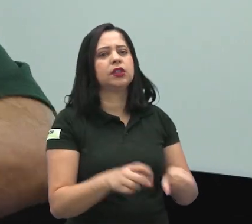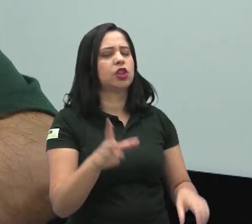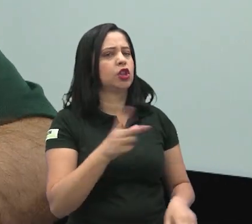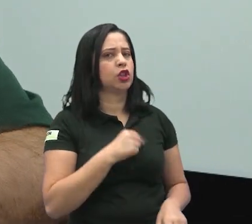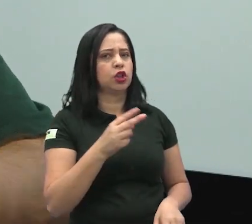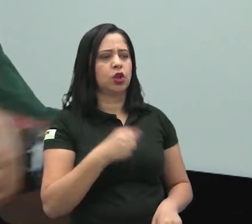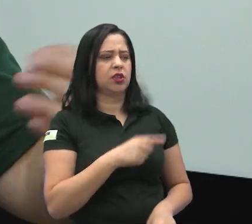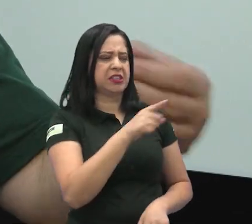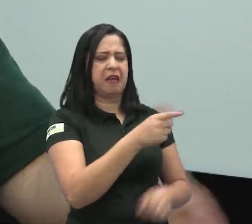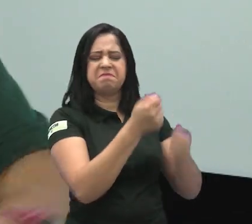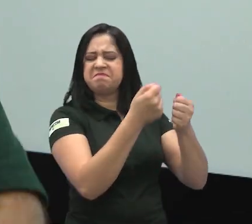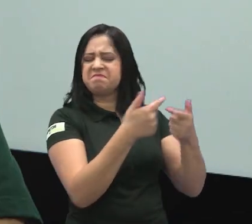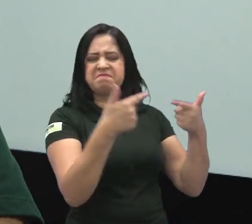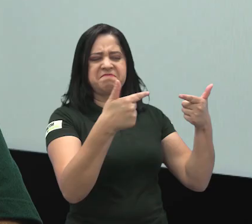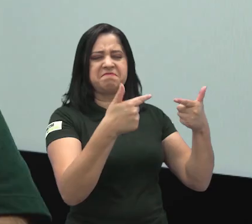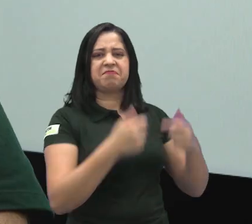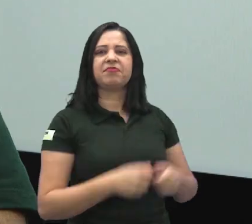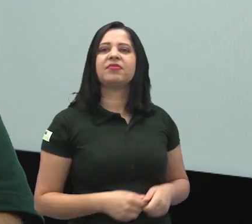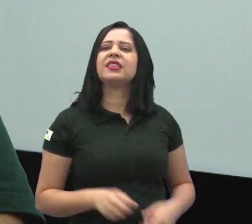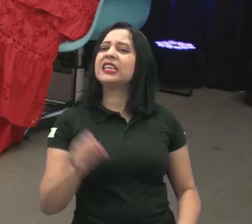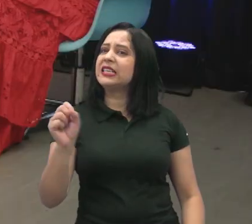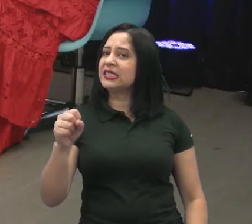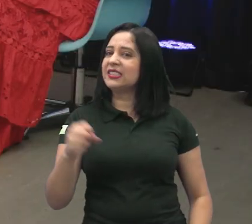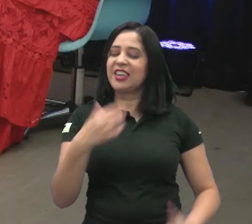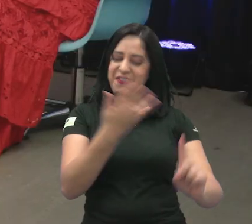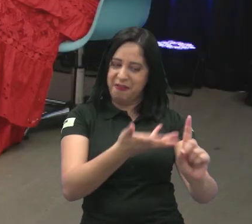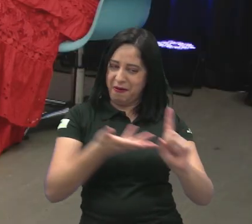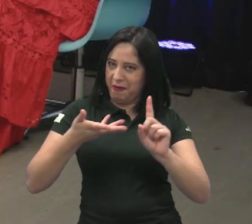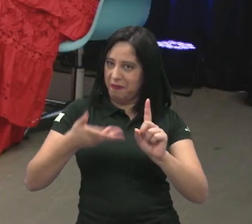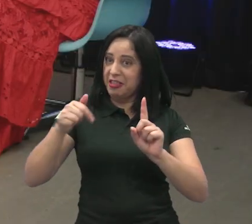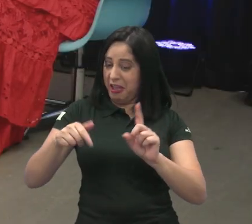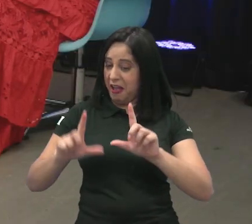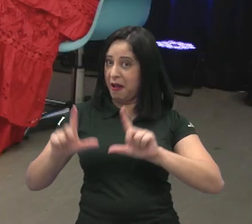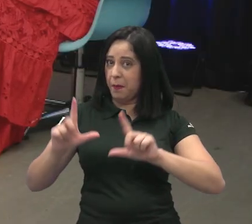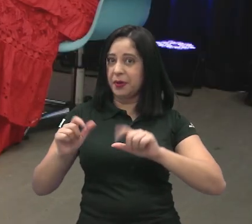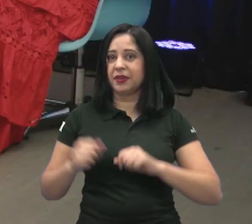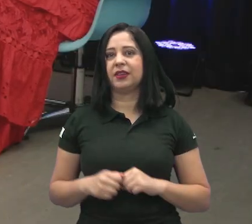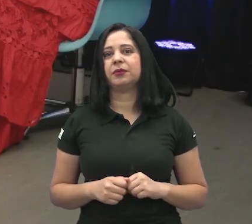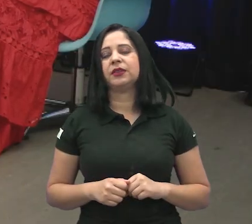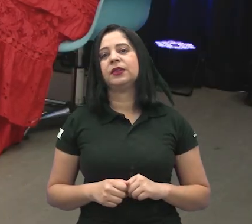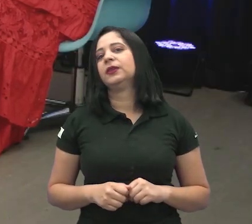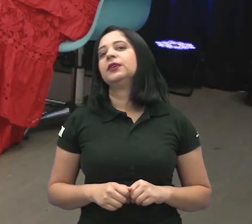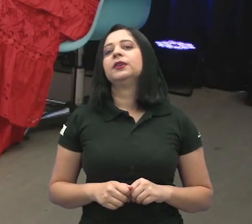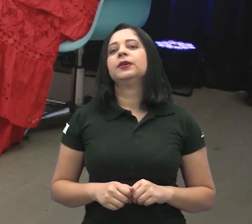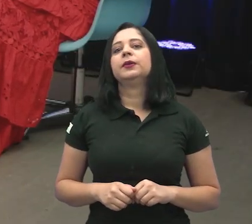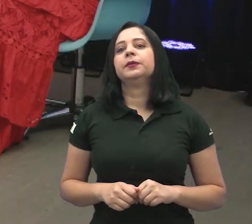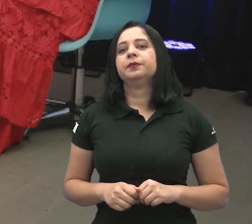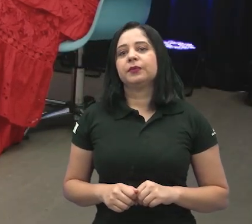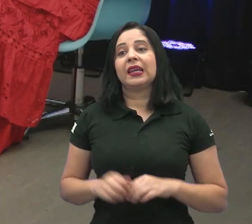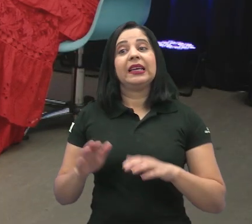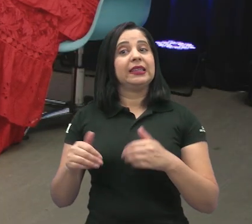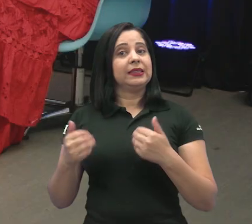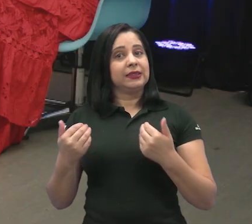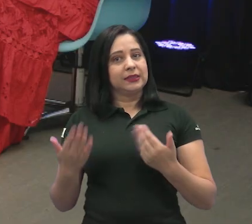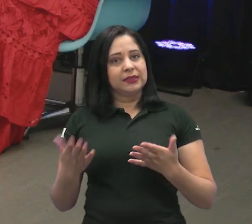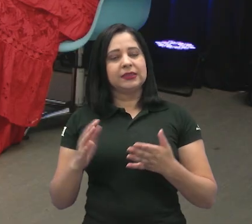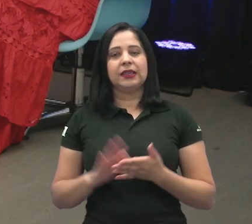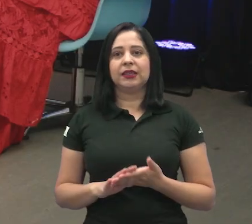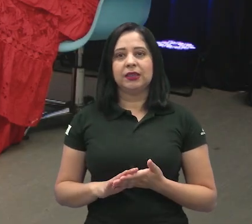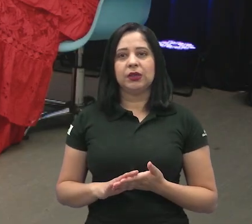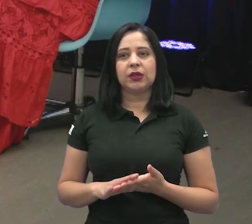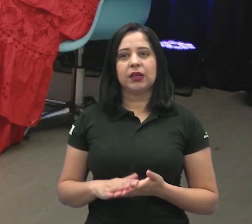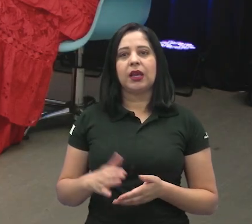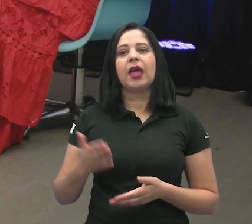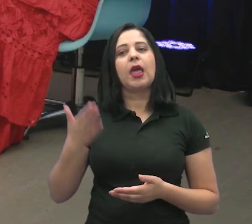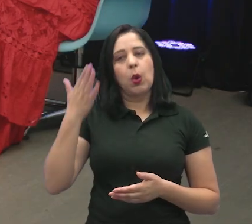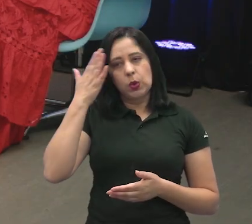é multicampeã e uma simpatia. E precisamos trazer, então, ela aqui no Inspiração. Ô Fê, a gente sabe como que funciona a construção, já